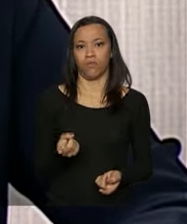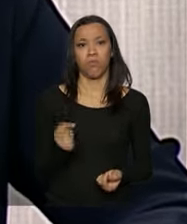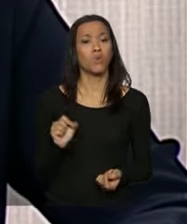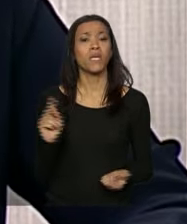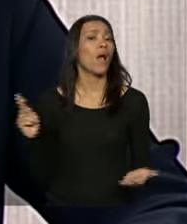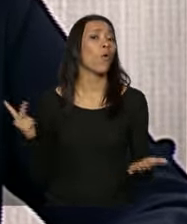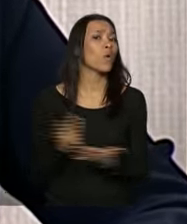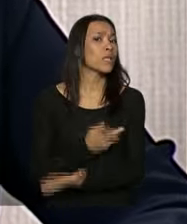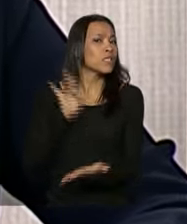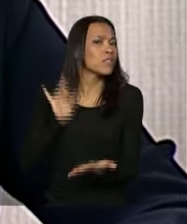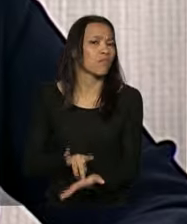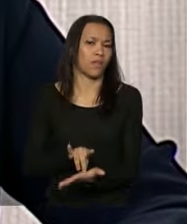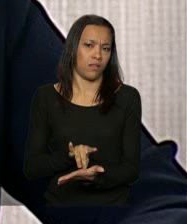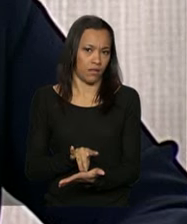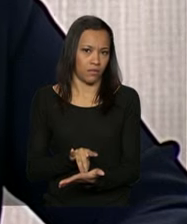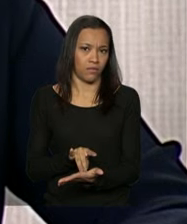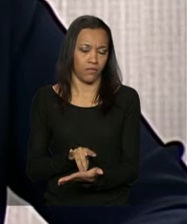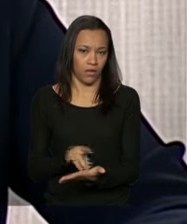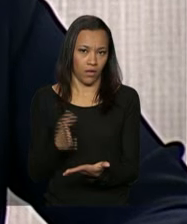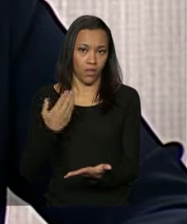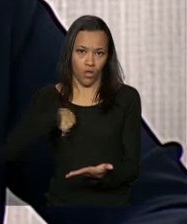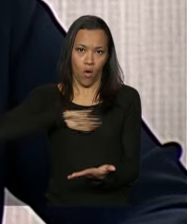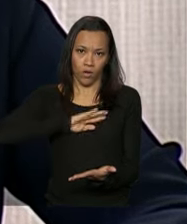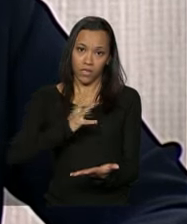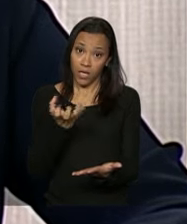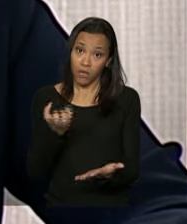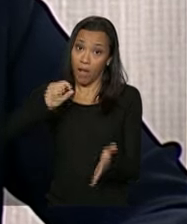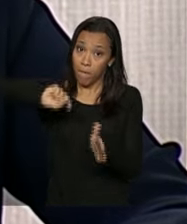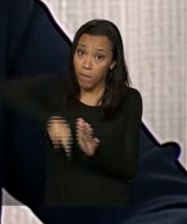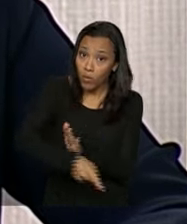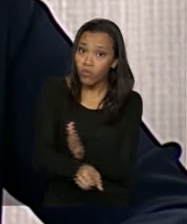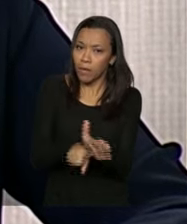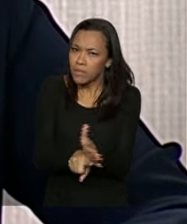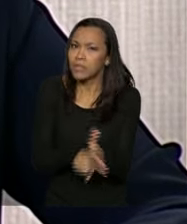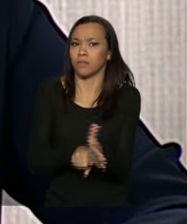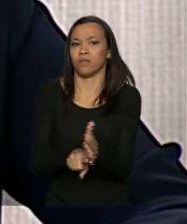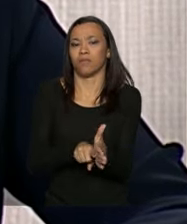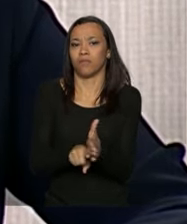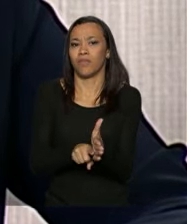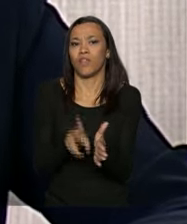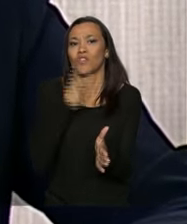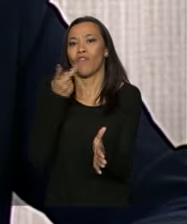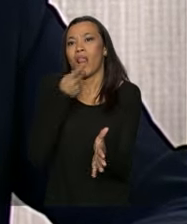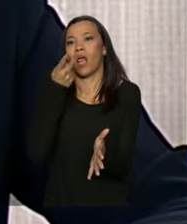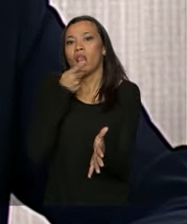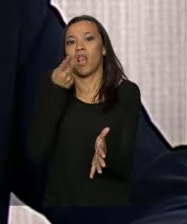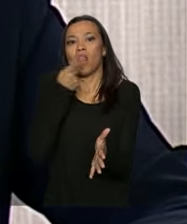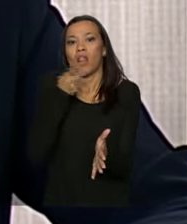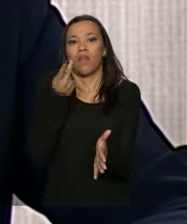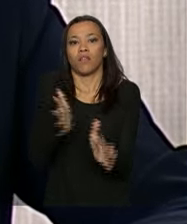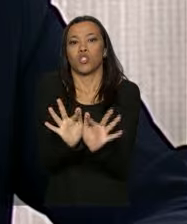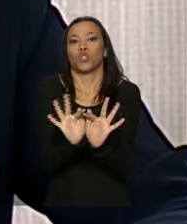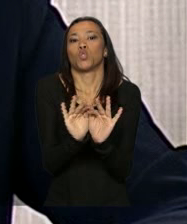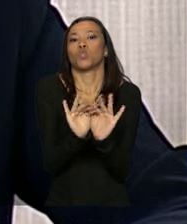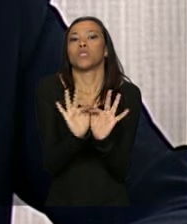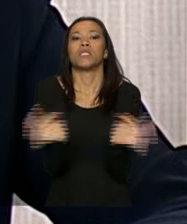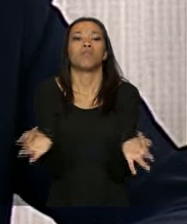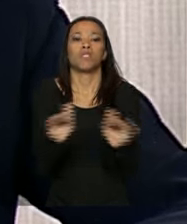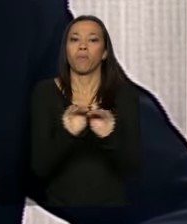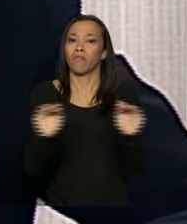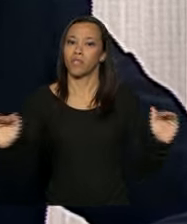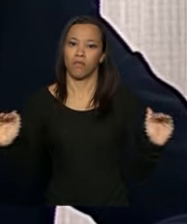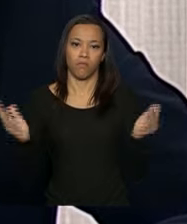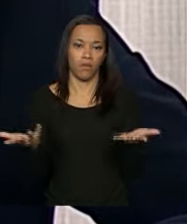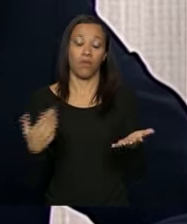Nós, dentro deste pacto, nós queremos aprofundar a investigação. Nós queremos trazer o